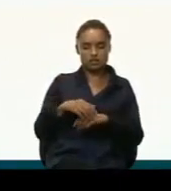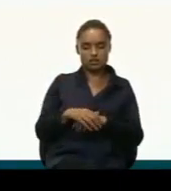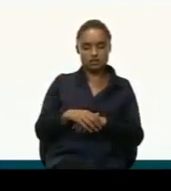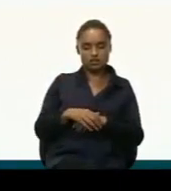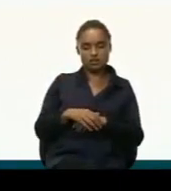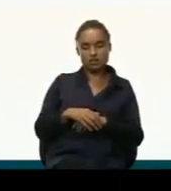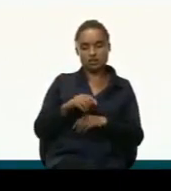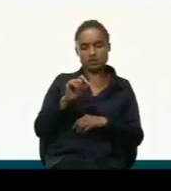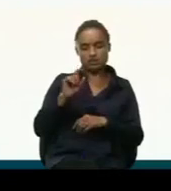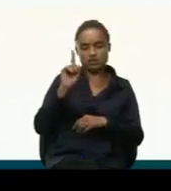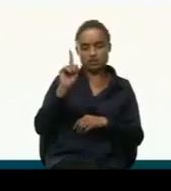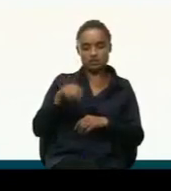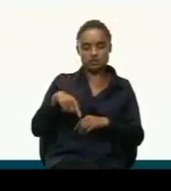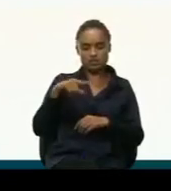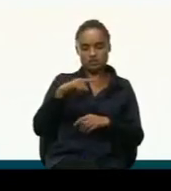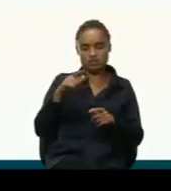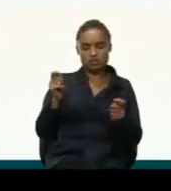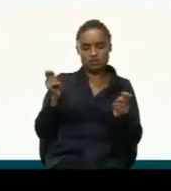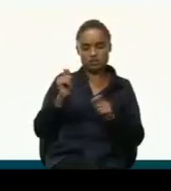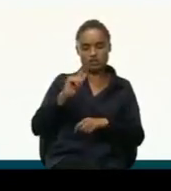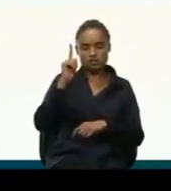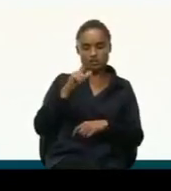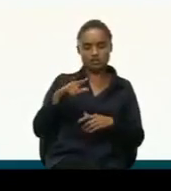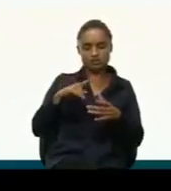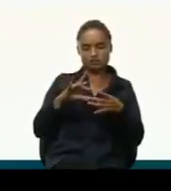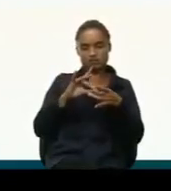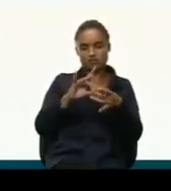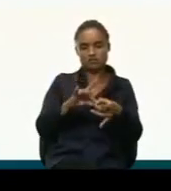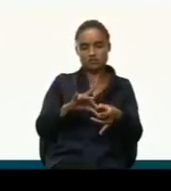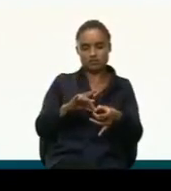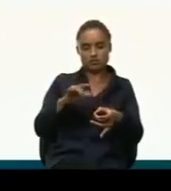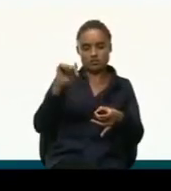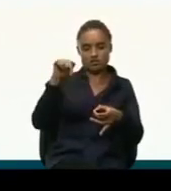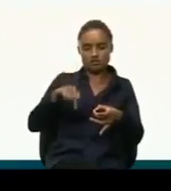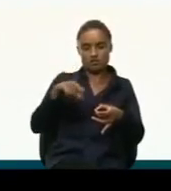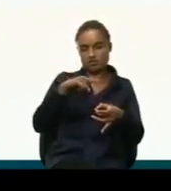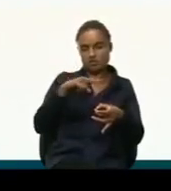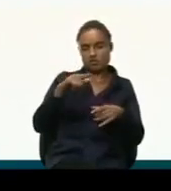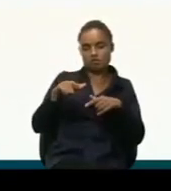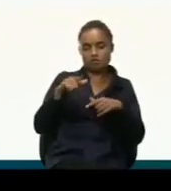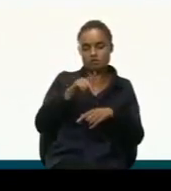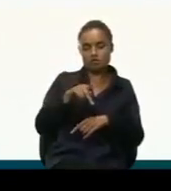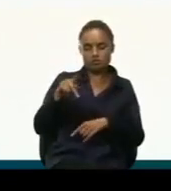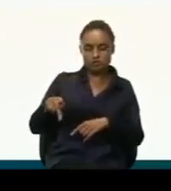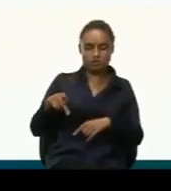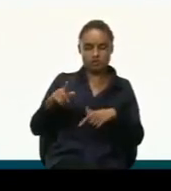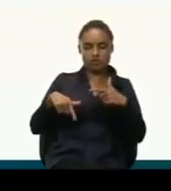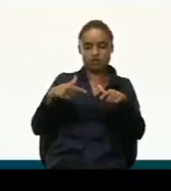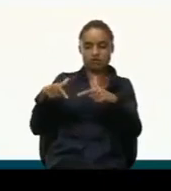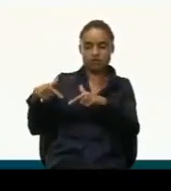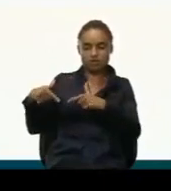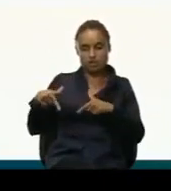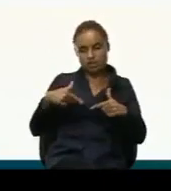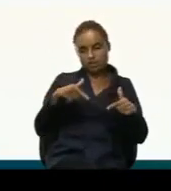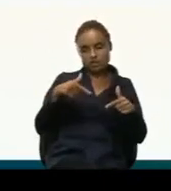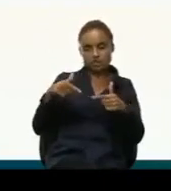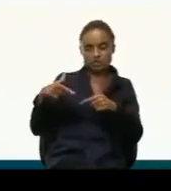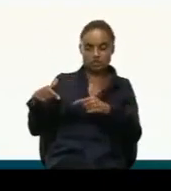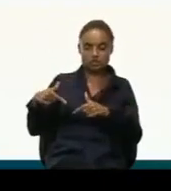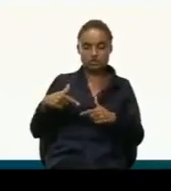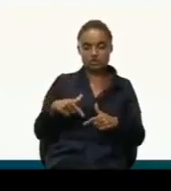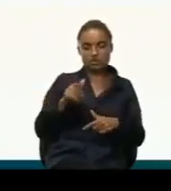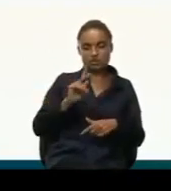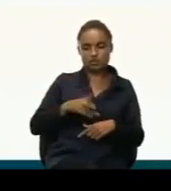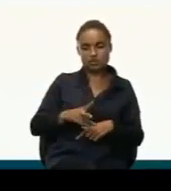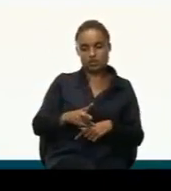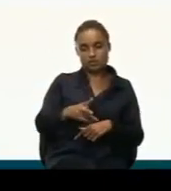para não virar aquele lamaçal, aquele barreiro, onde o trabalhador fica sapateando ali, trabalhando, por mais que a gente